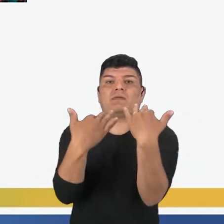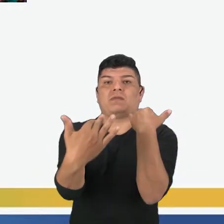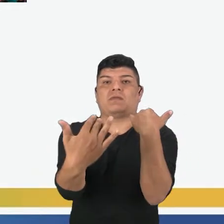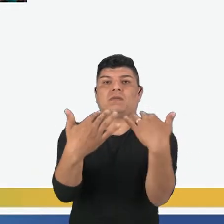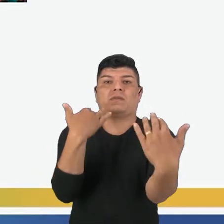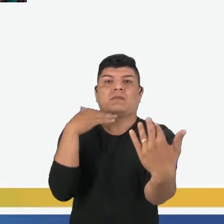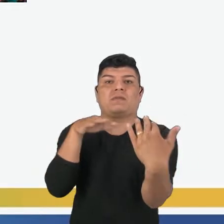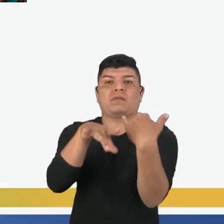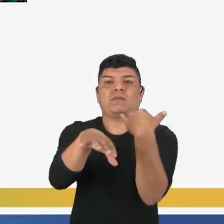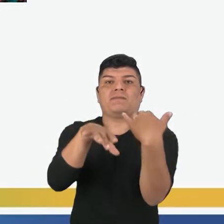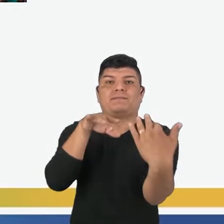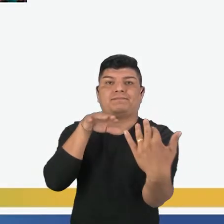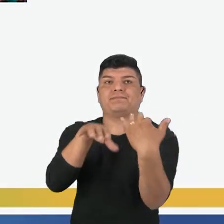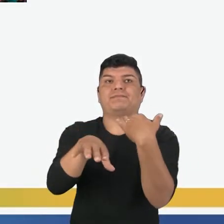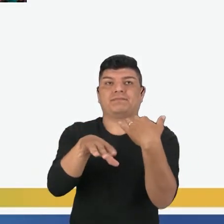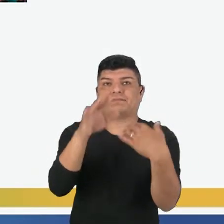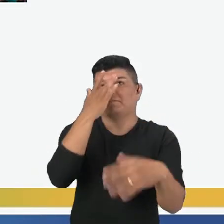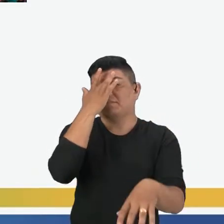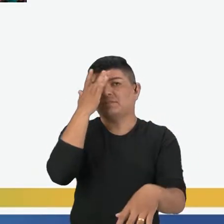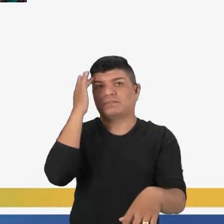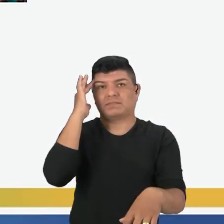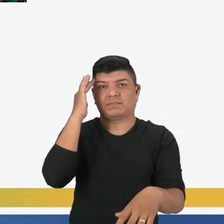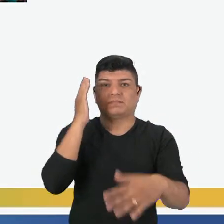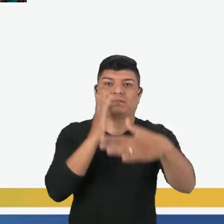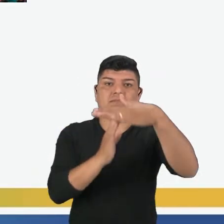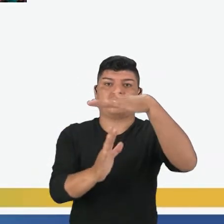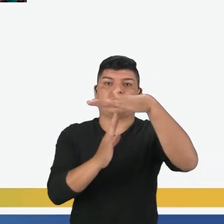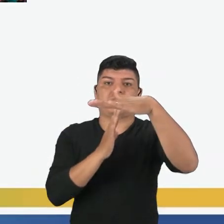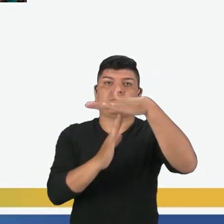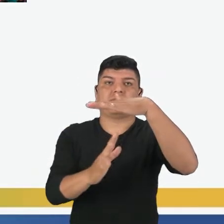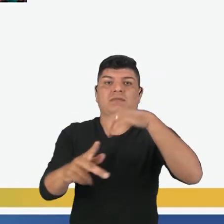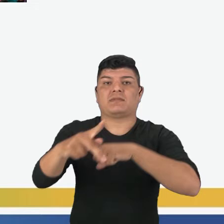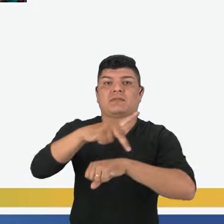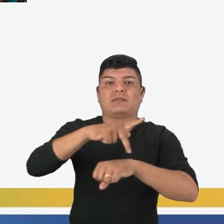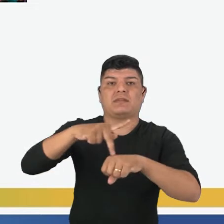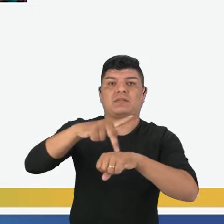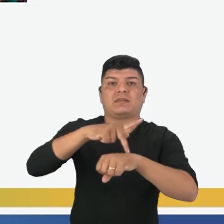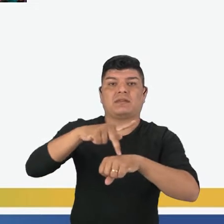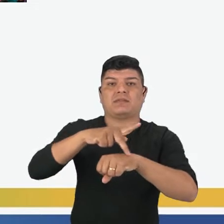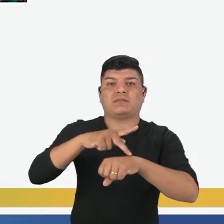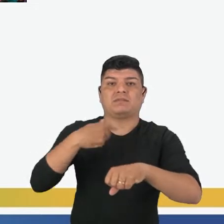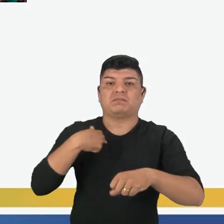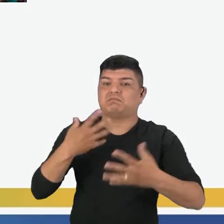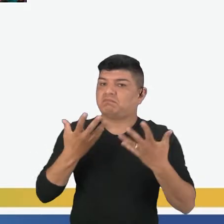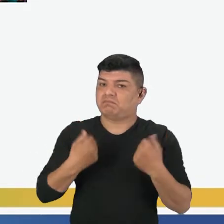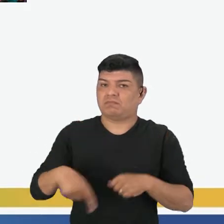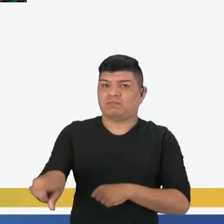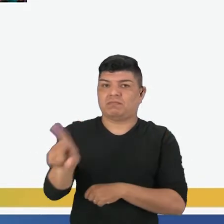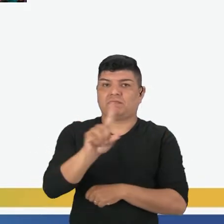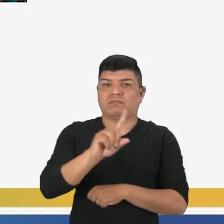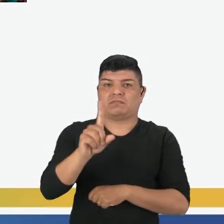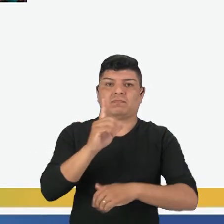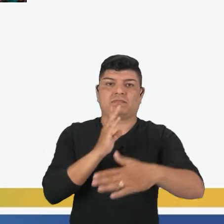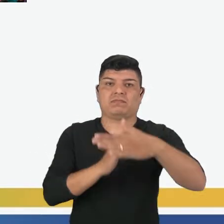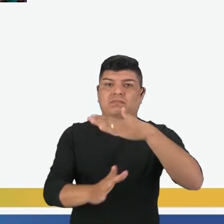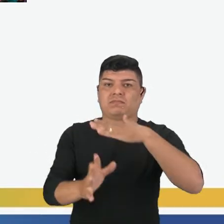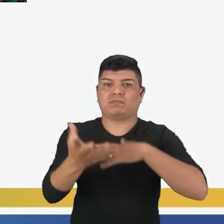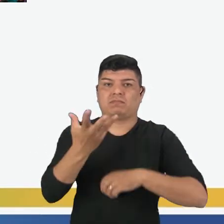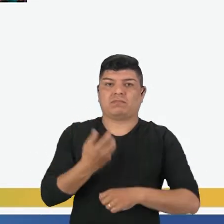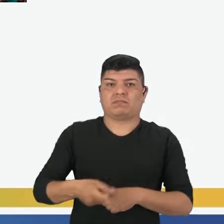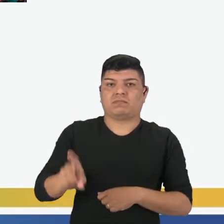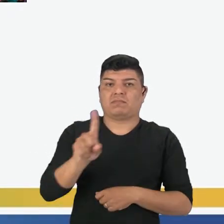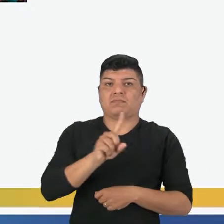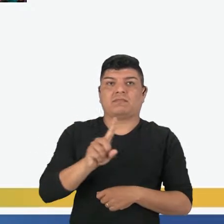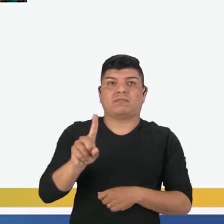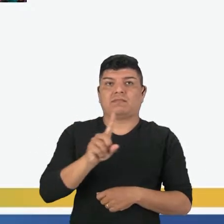São aqueles migrantes ou imigrantes que vão para países que têm intolerância contra a migração, que não